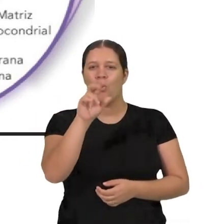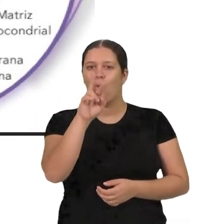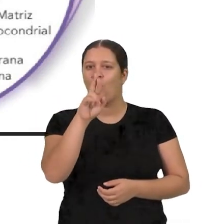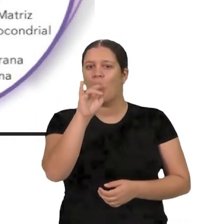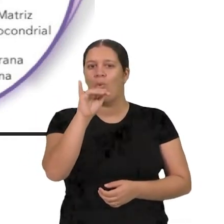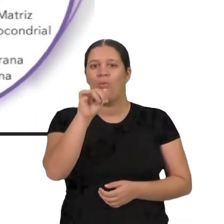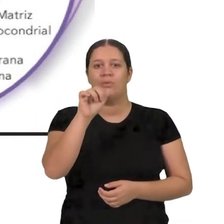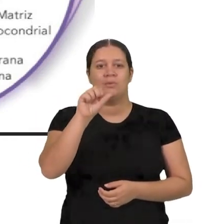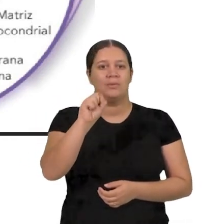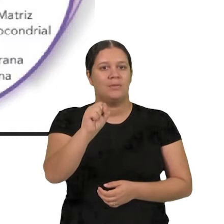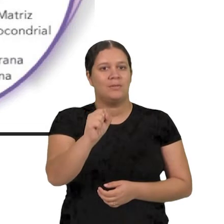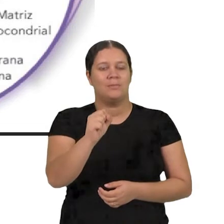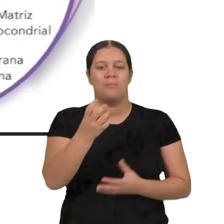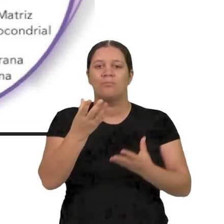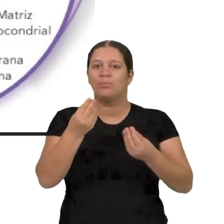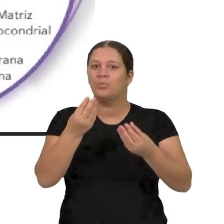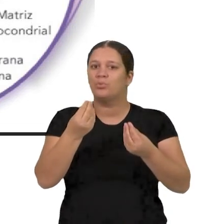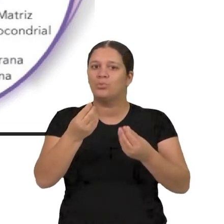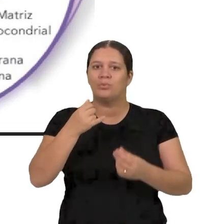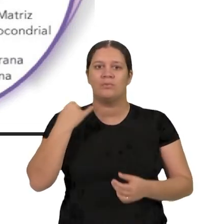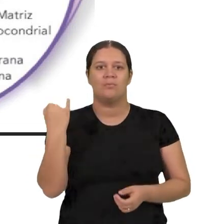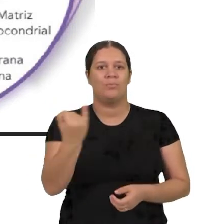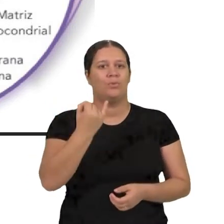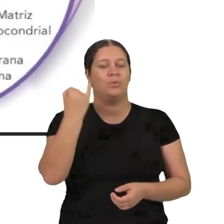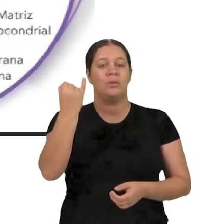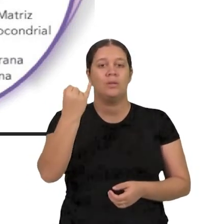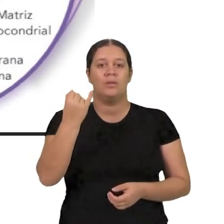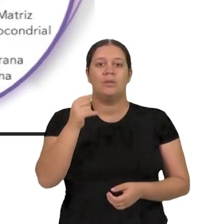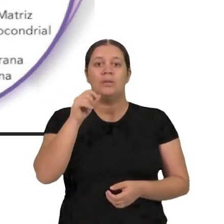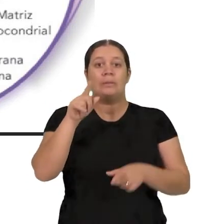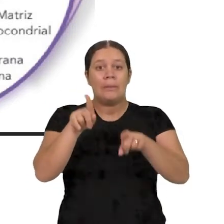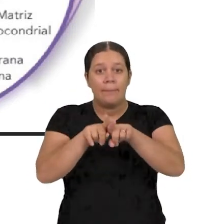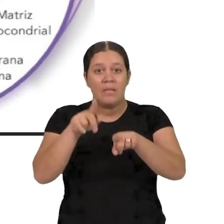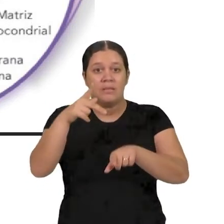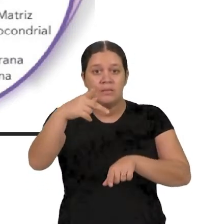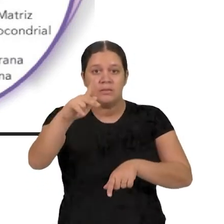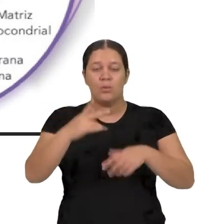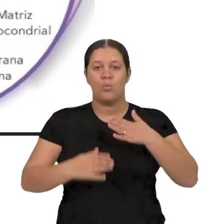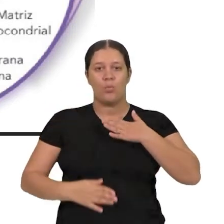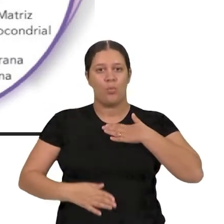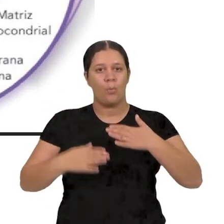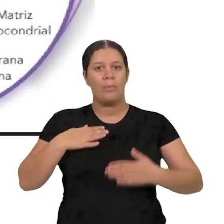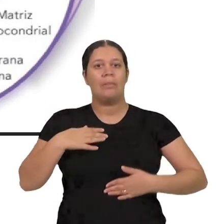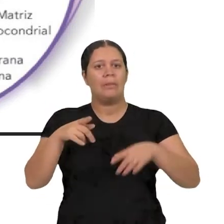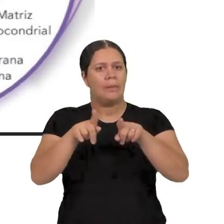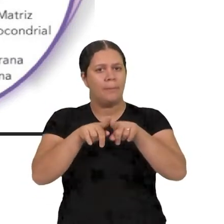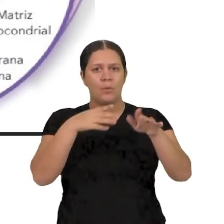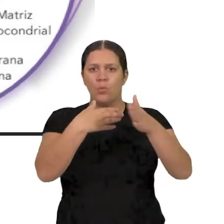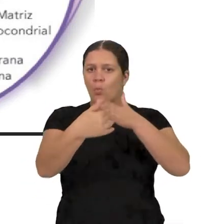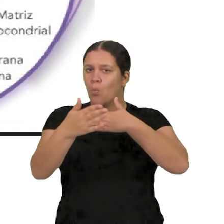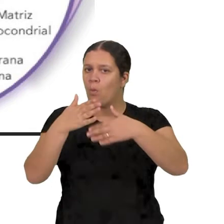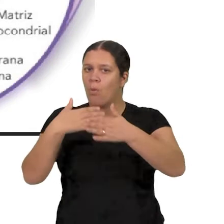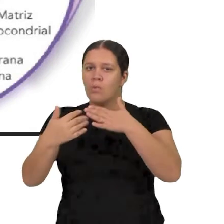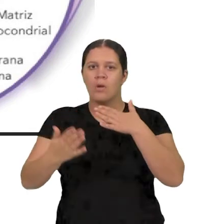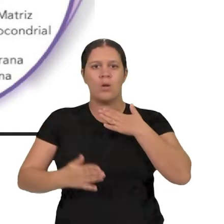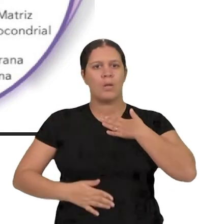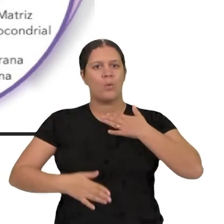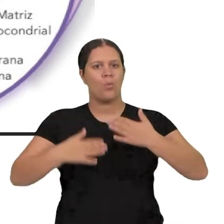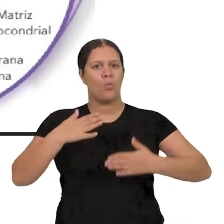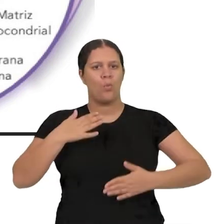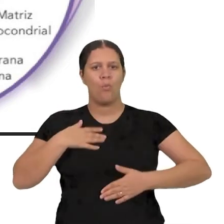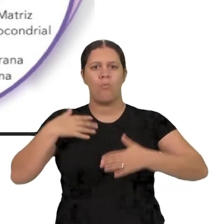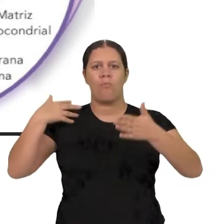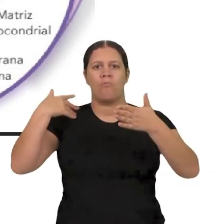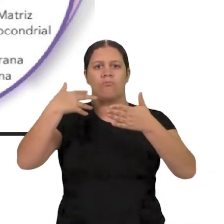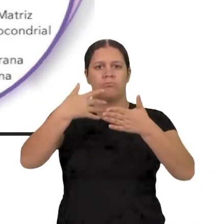extremamente importantes, tá? Não só para o seu corpo, mas para o corpo de qualquer organismo que vem lá de